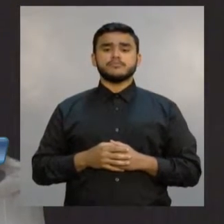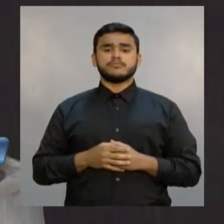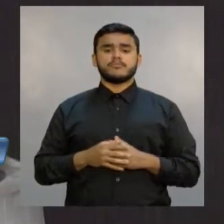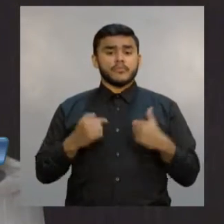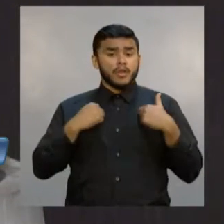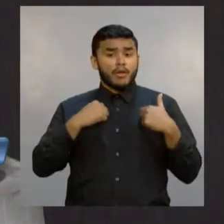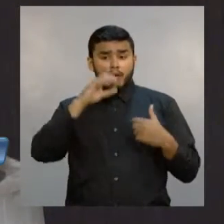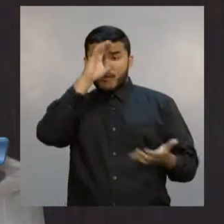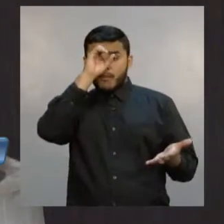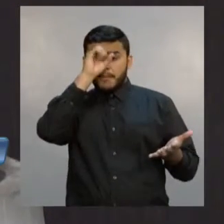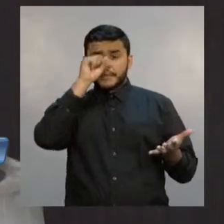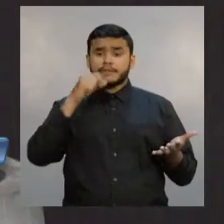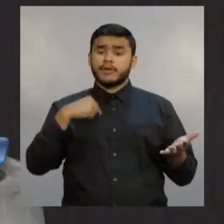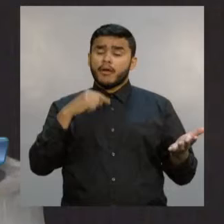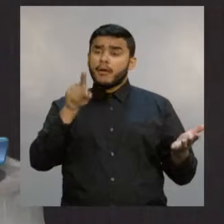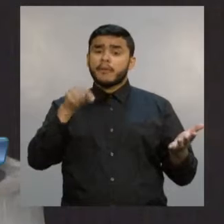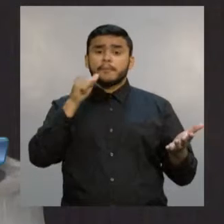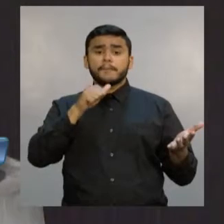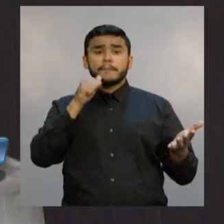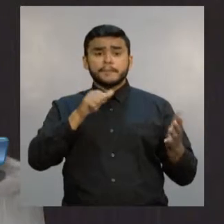Eu aprendo com as mulheres